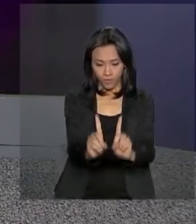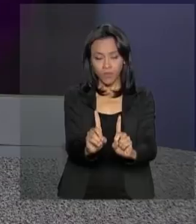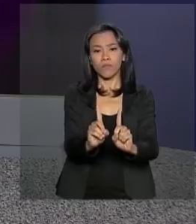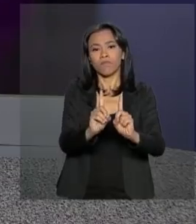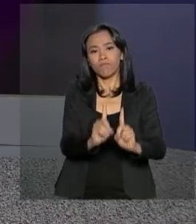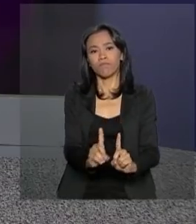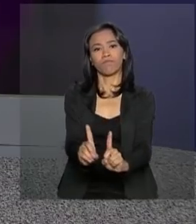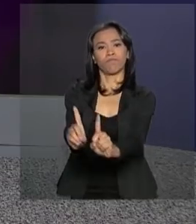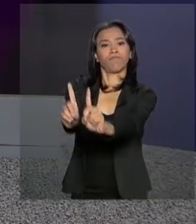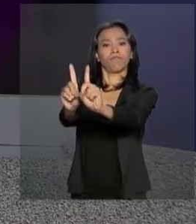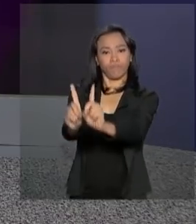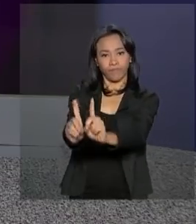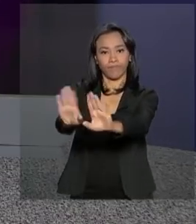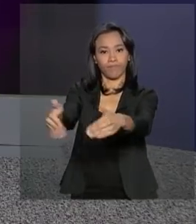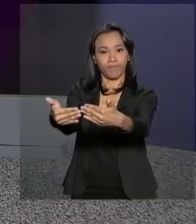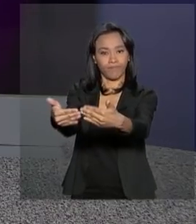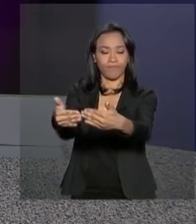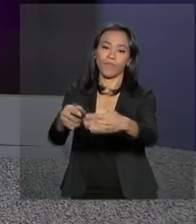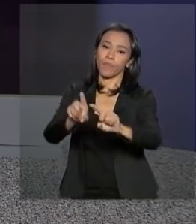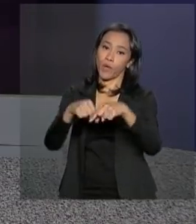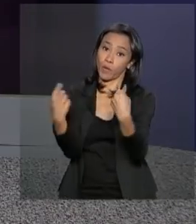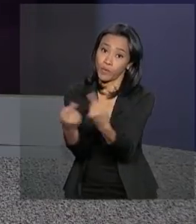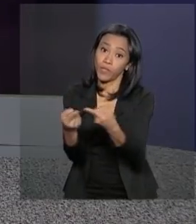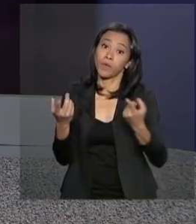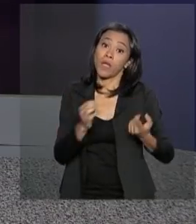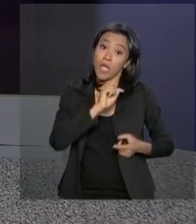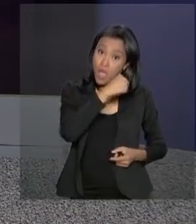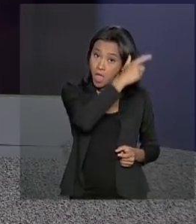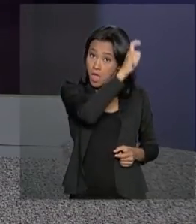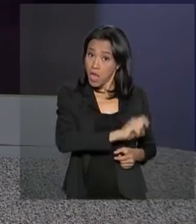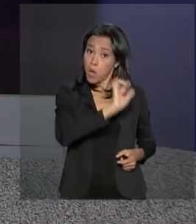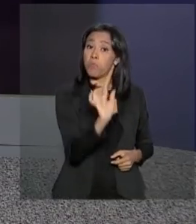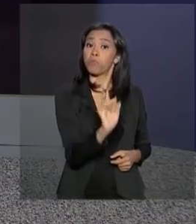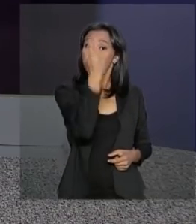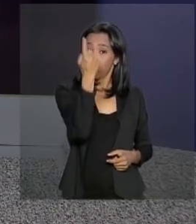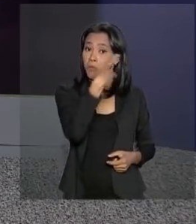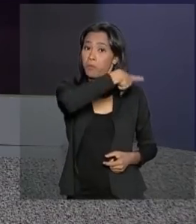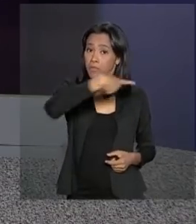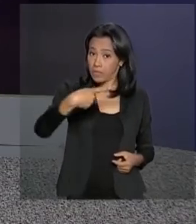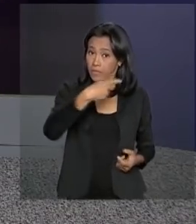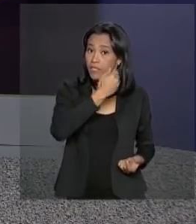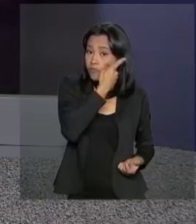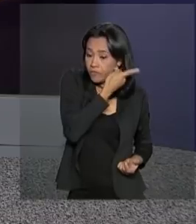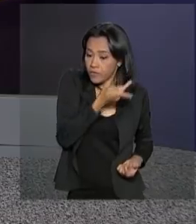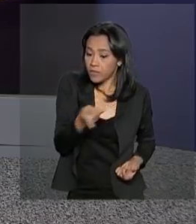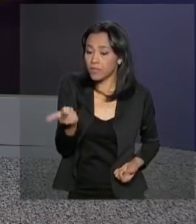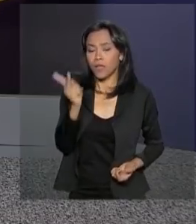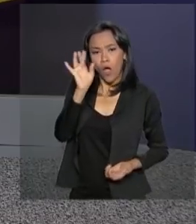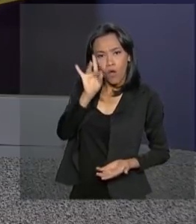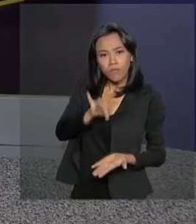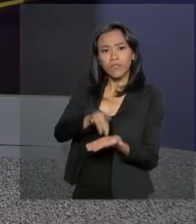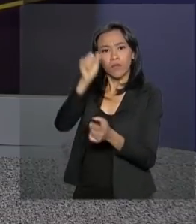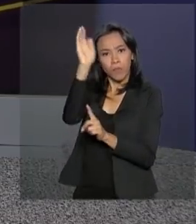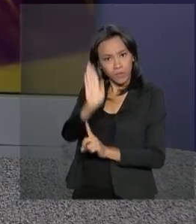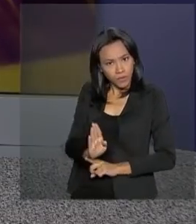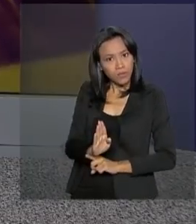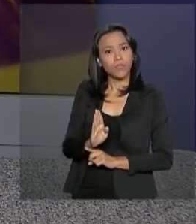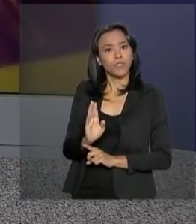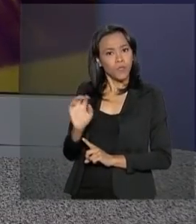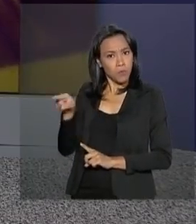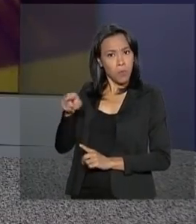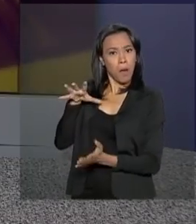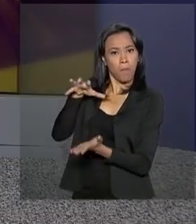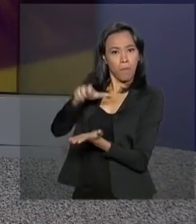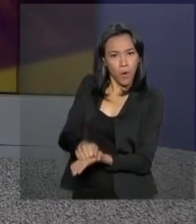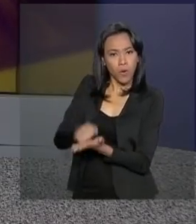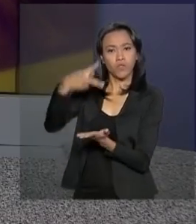seguem para um encontro bilateral. Maurício Macri é o primeiro chefe de Estado estrangeiro a fazer uma visita oficial ao país depois da